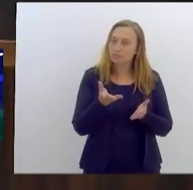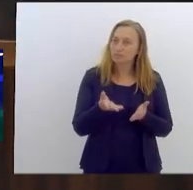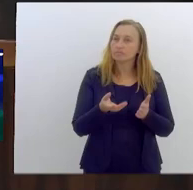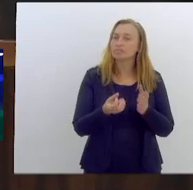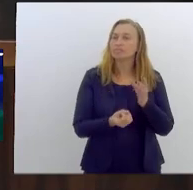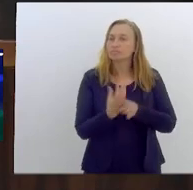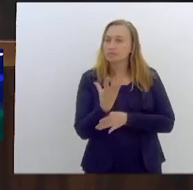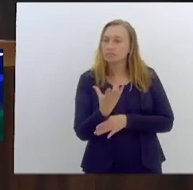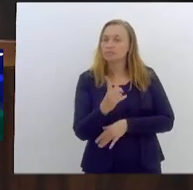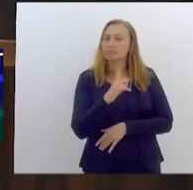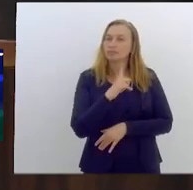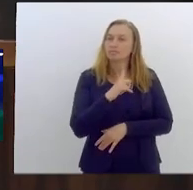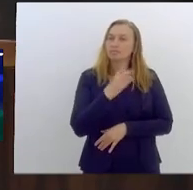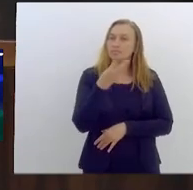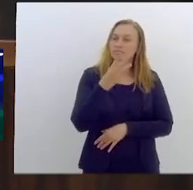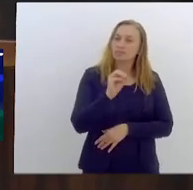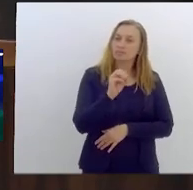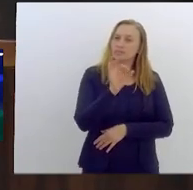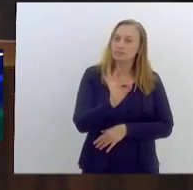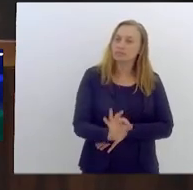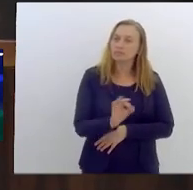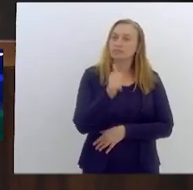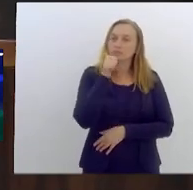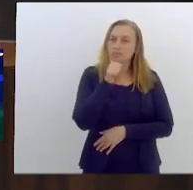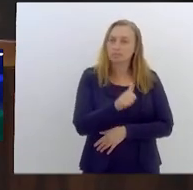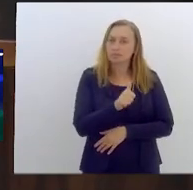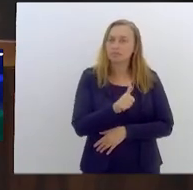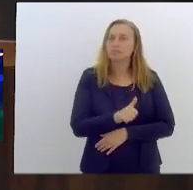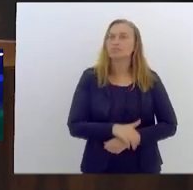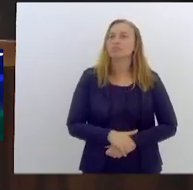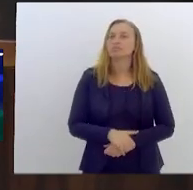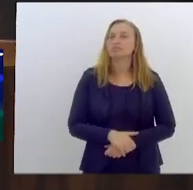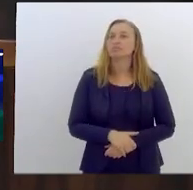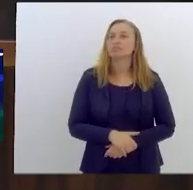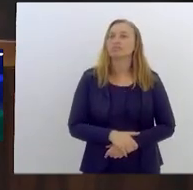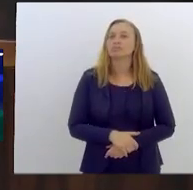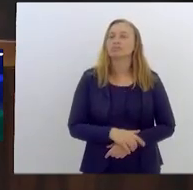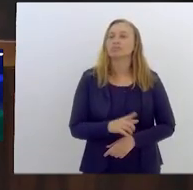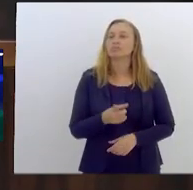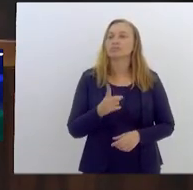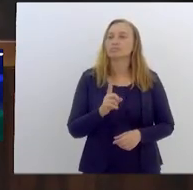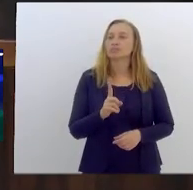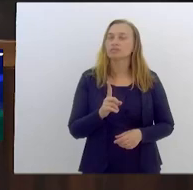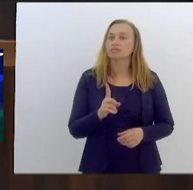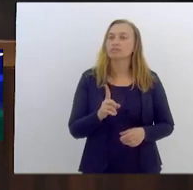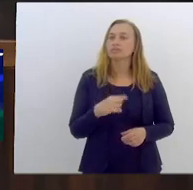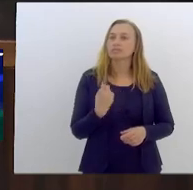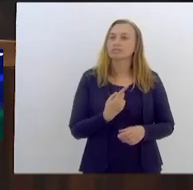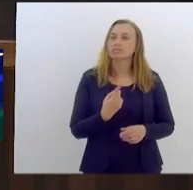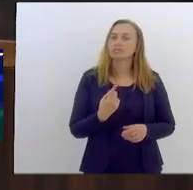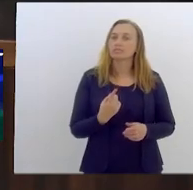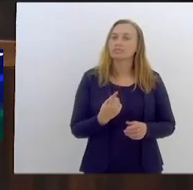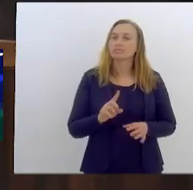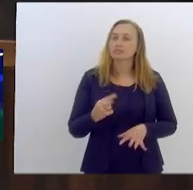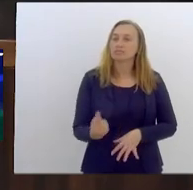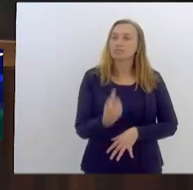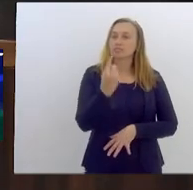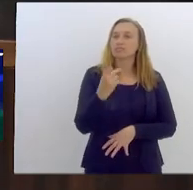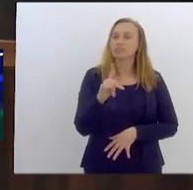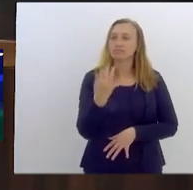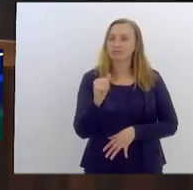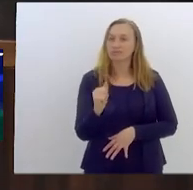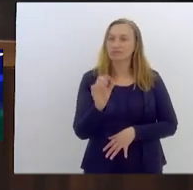já tenham 30% de mulheres. Caso contrário, nós iremos lançar uma chapa única só